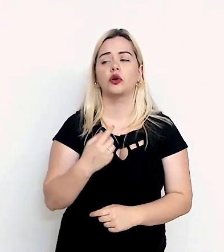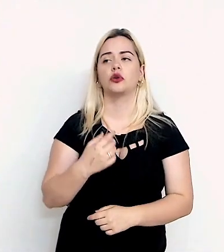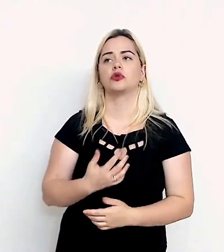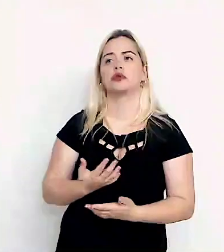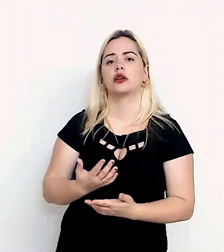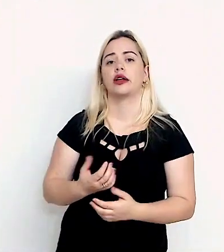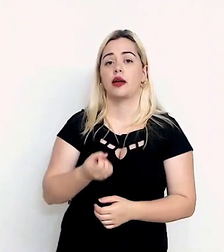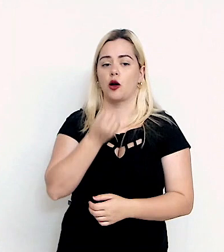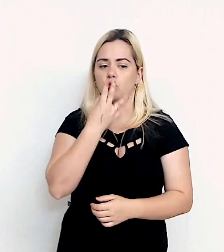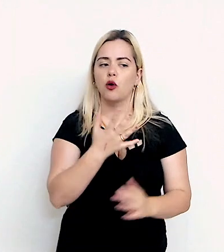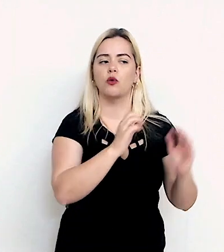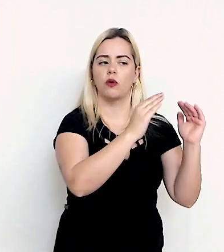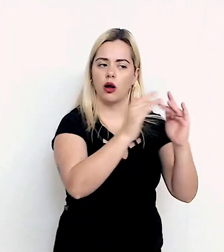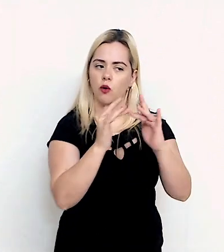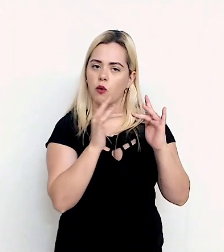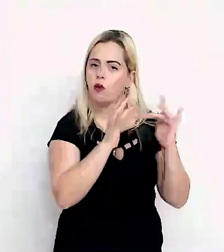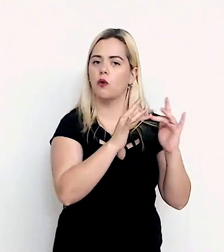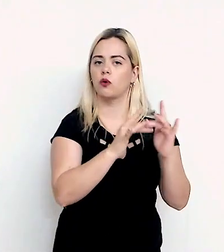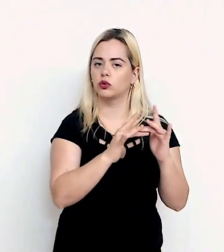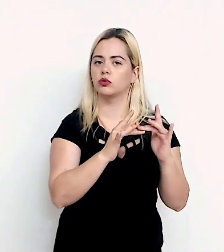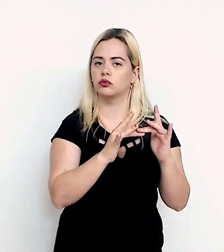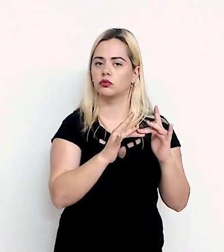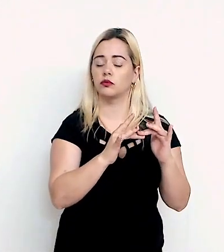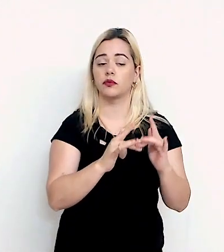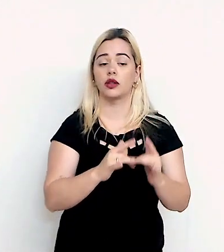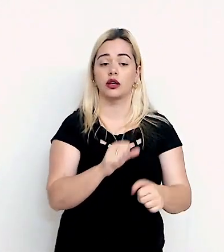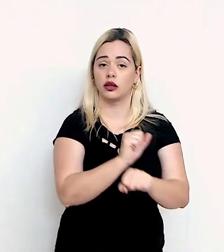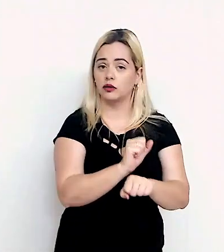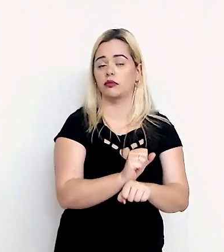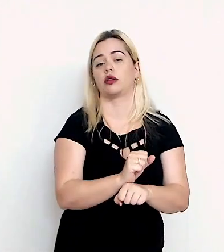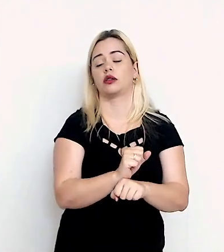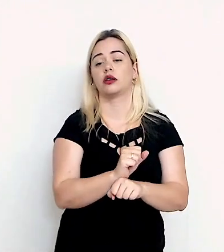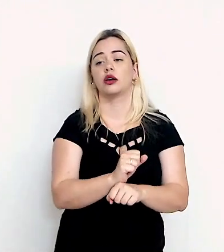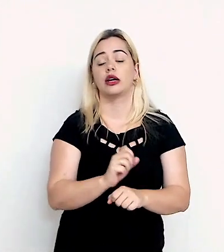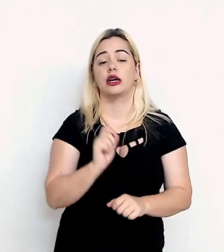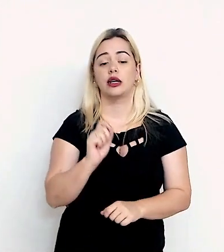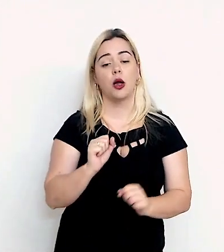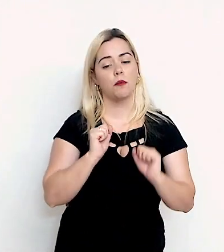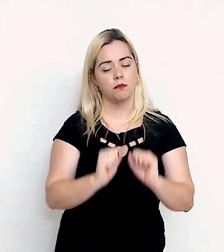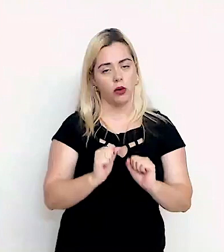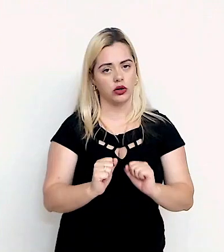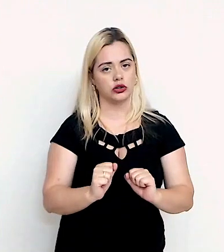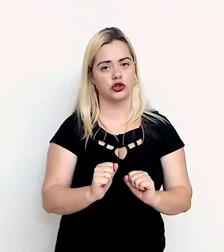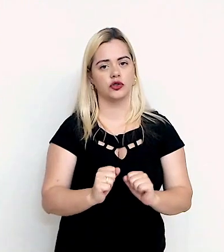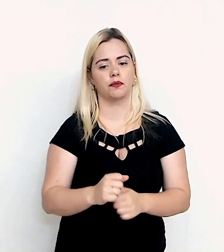saio bons acordos é dessas conferências que posso inclusive